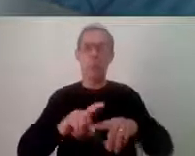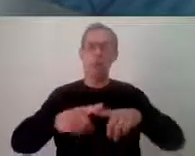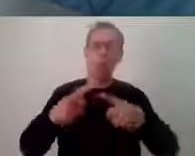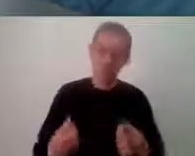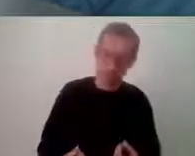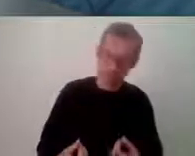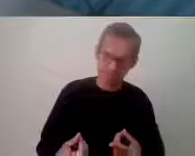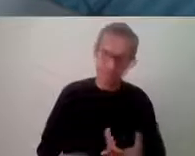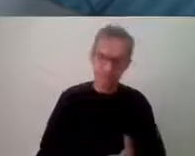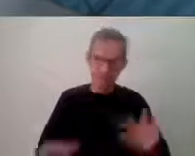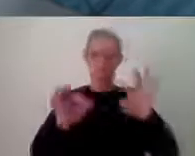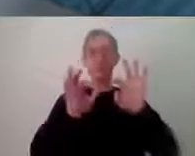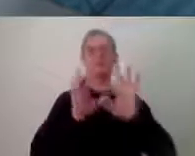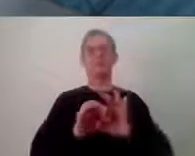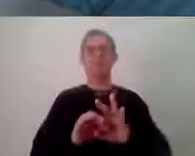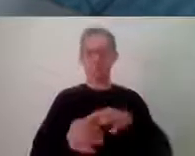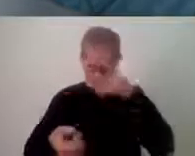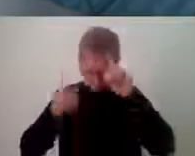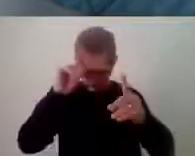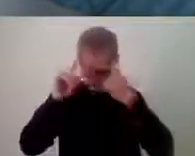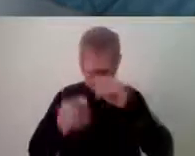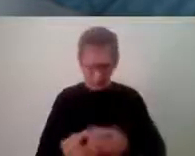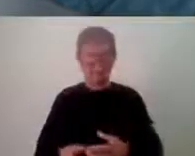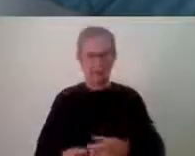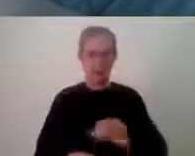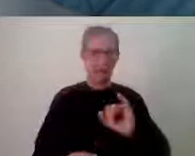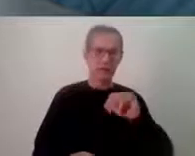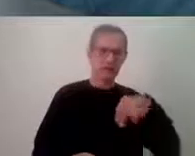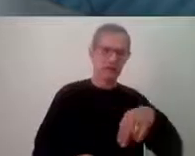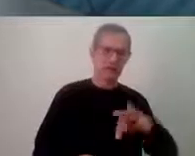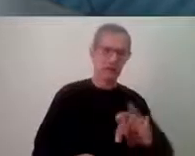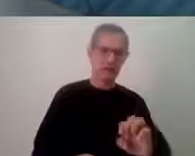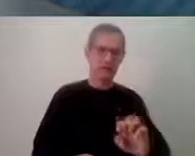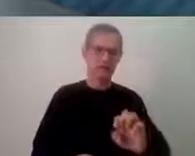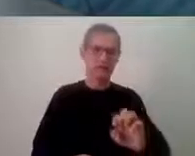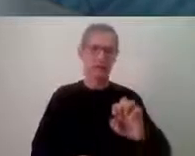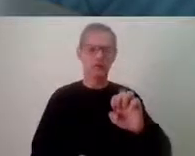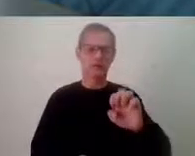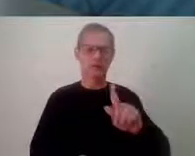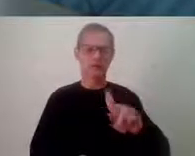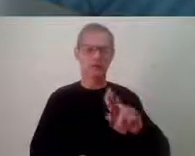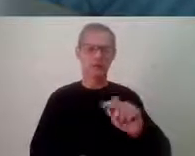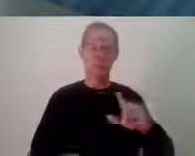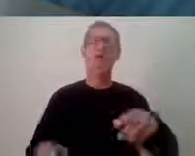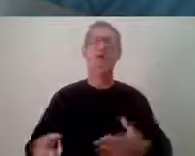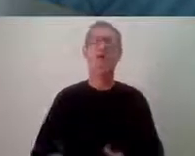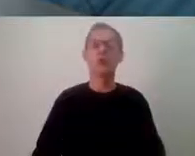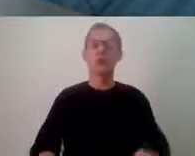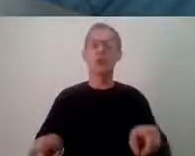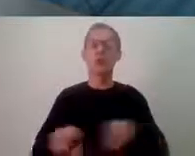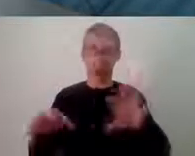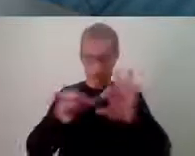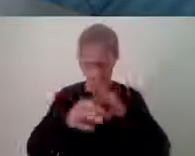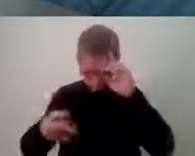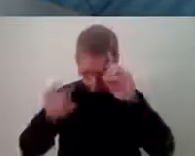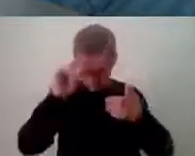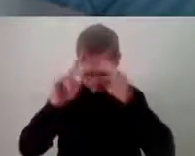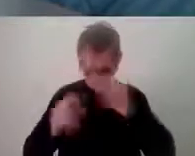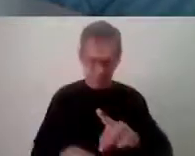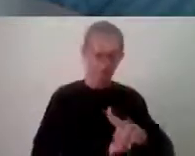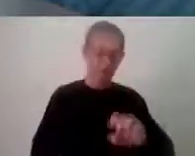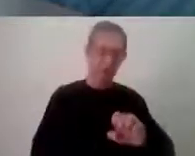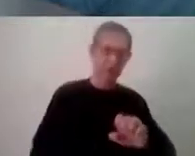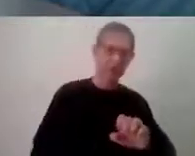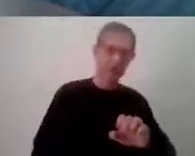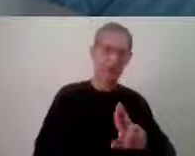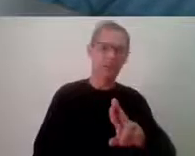Eles relacionaram a ideia de integral com a ideia de derivada. Essa foi o pulo do gato, como eu gosto de